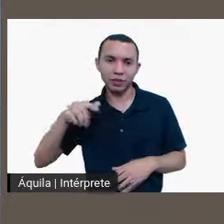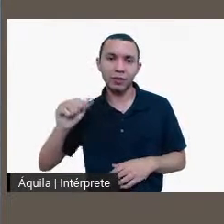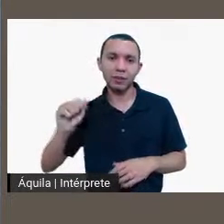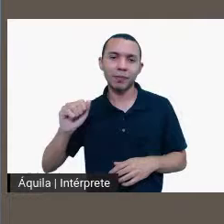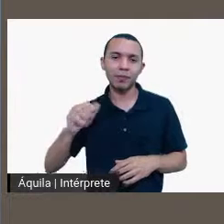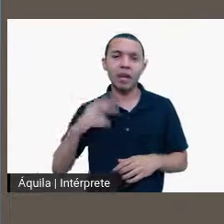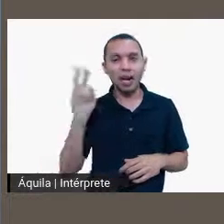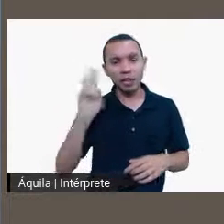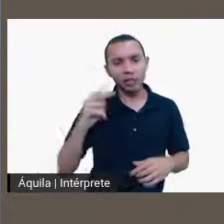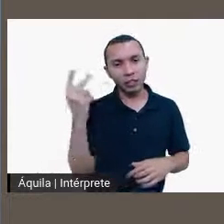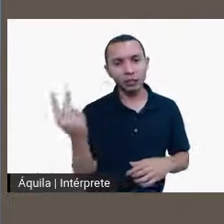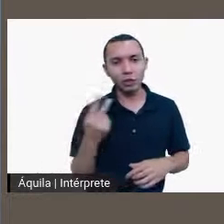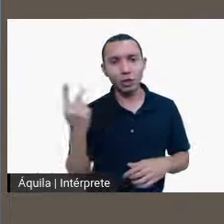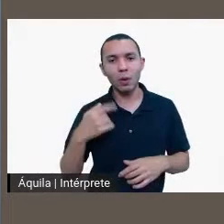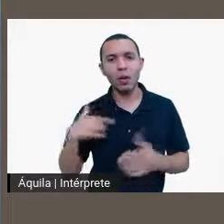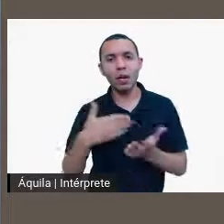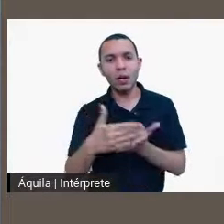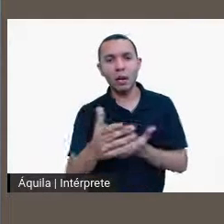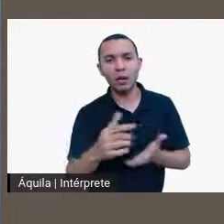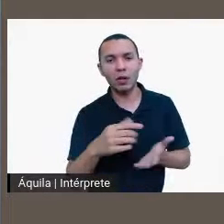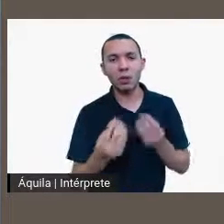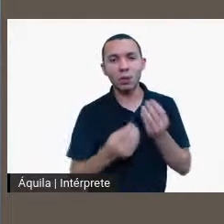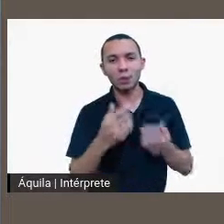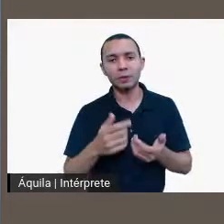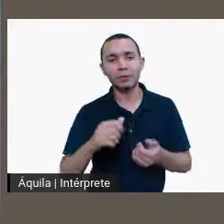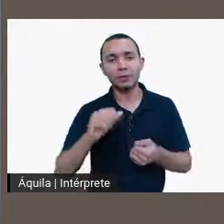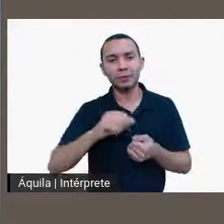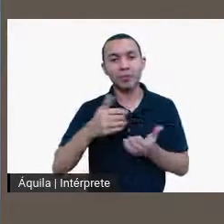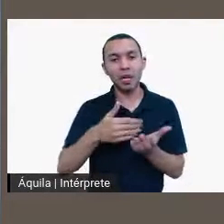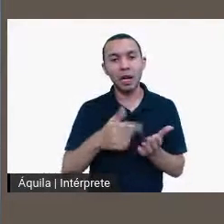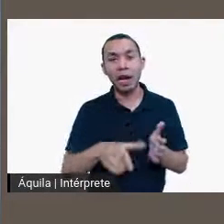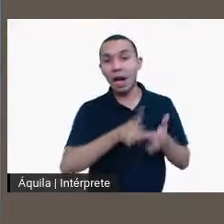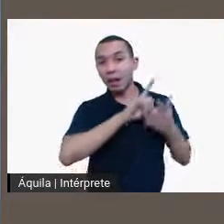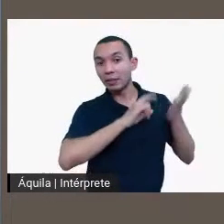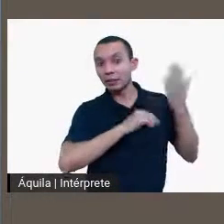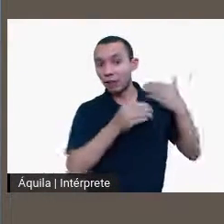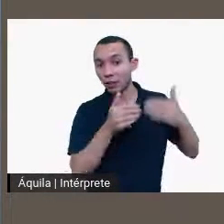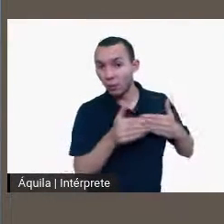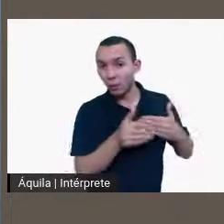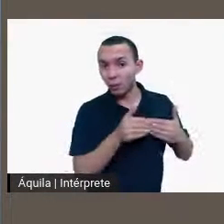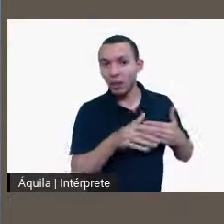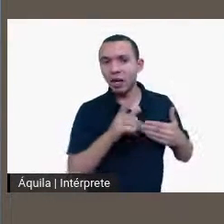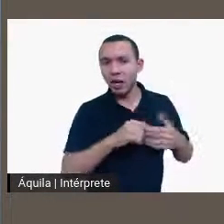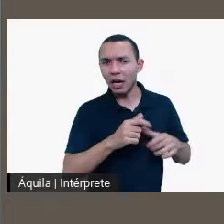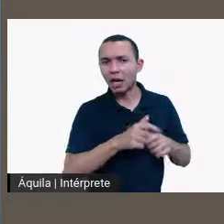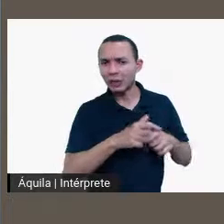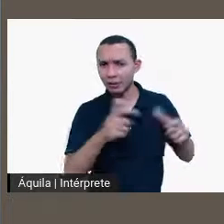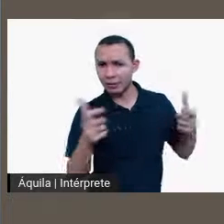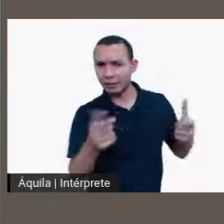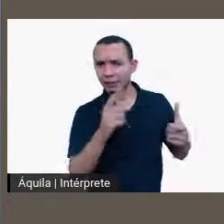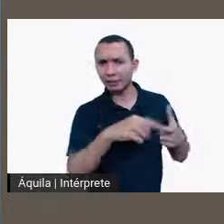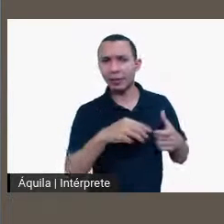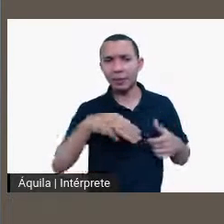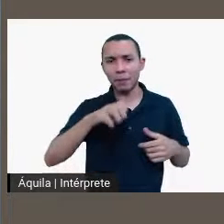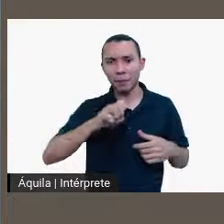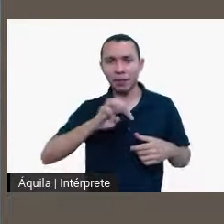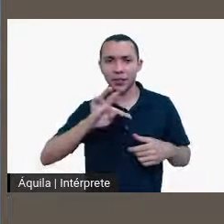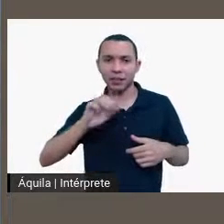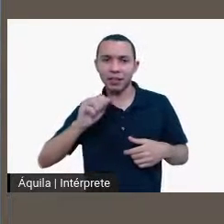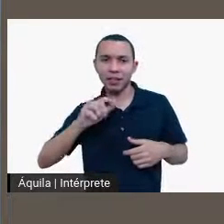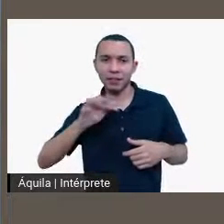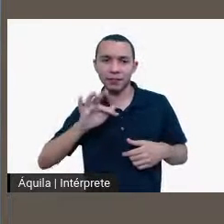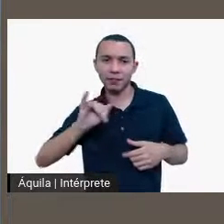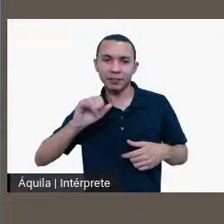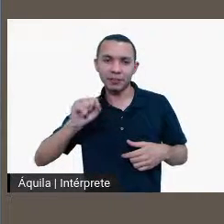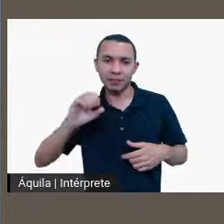da solenidade da origem. A alta origem é, como nos diz Nietzsche, o exagero metafísico que reaparece na concepção de